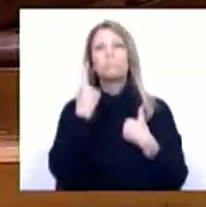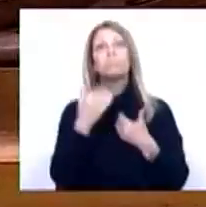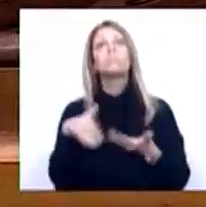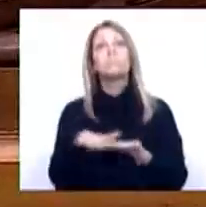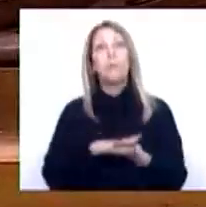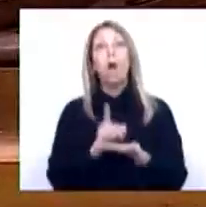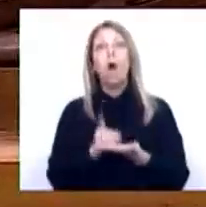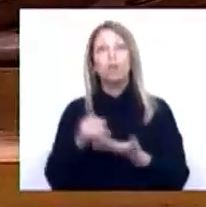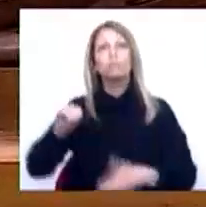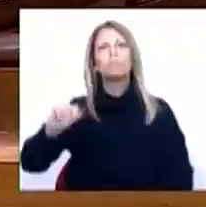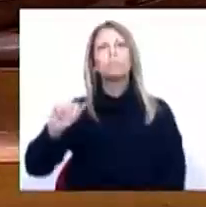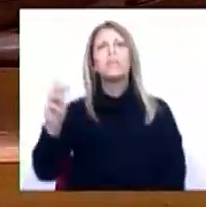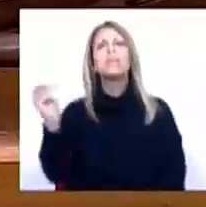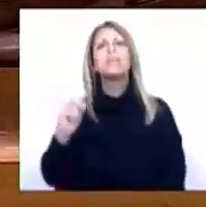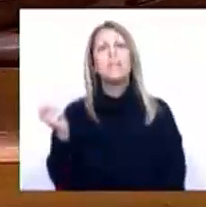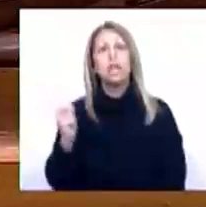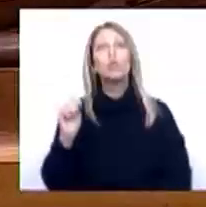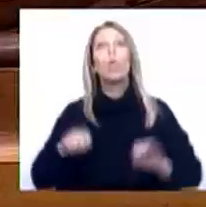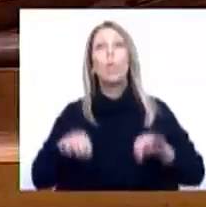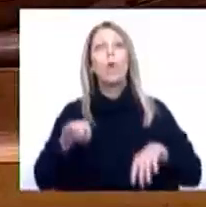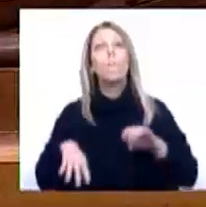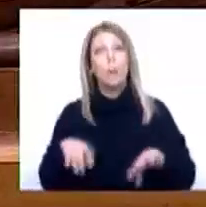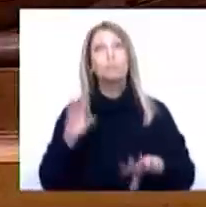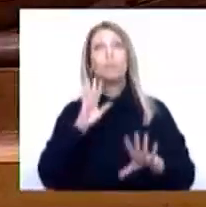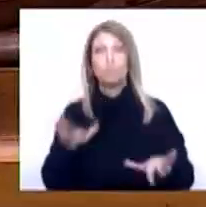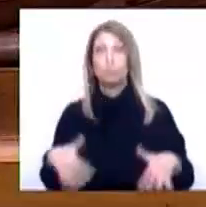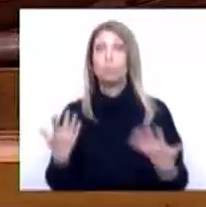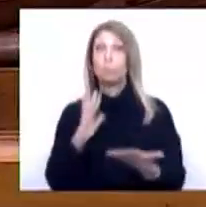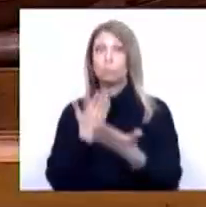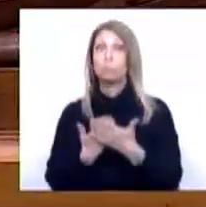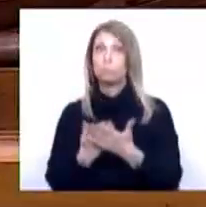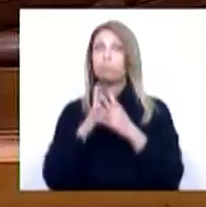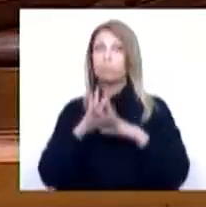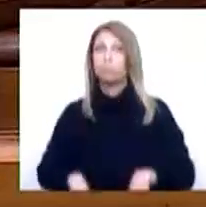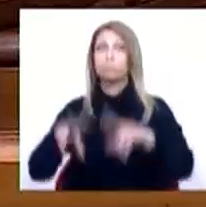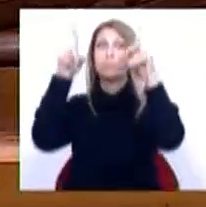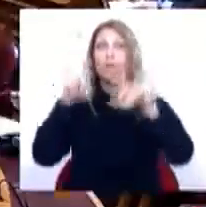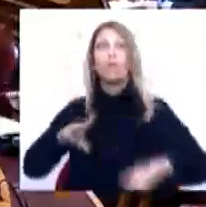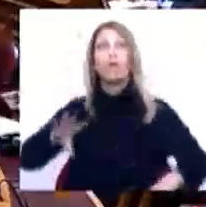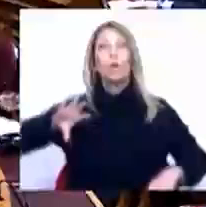em Sines. Sines pode ser um dos grandes polos de desenvolvimento do país para o futuro.